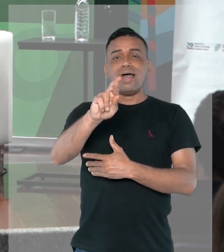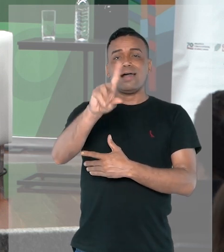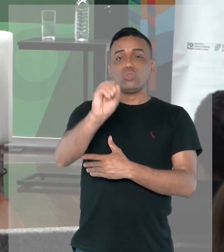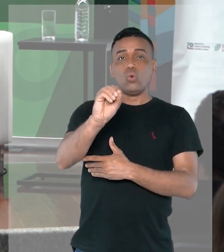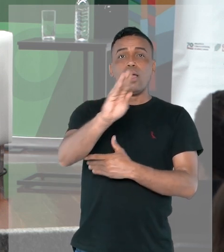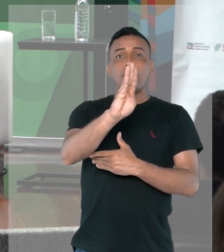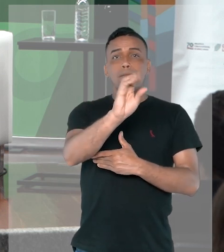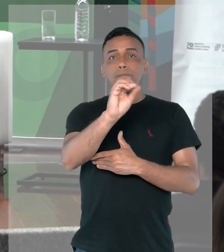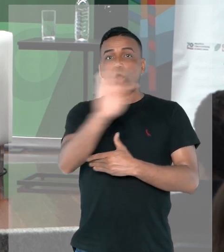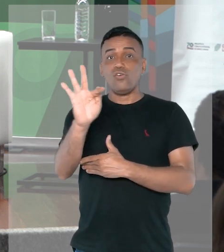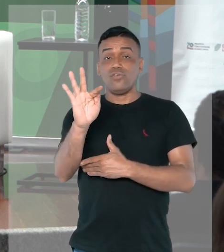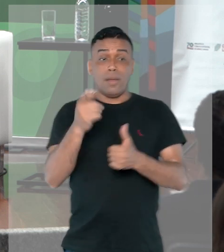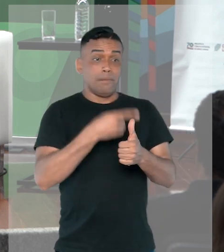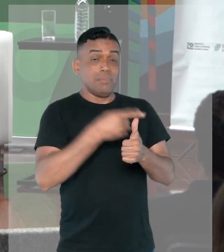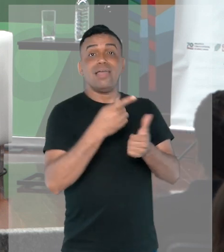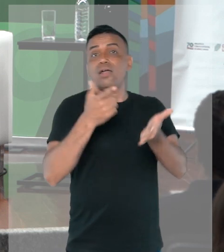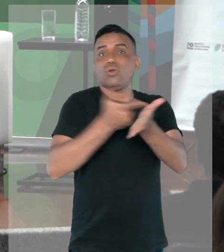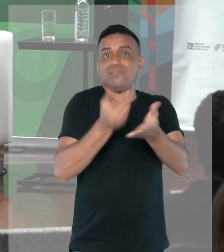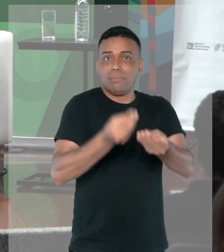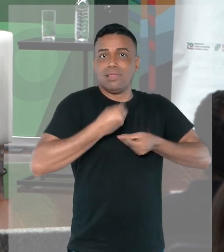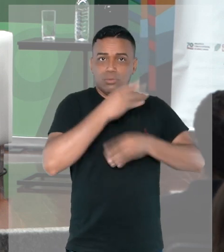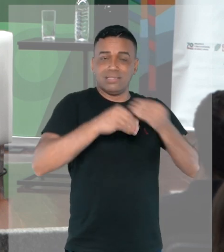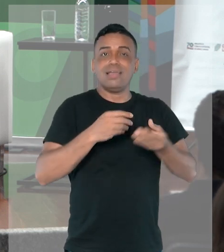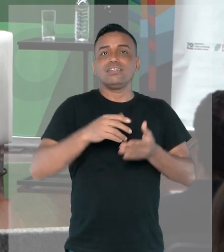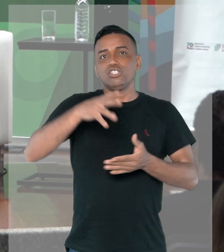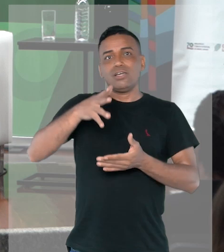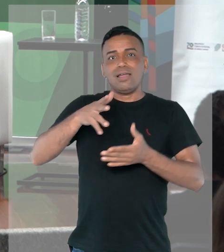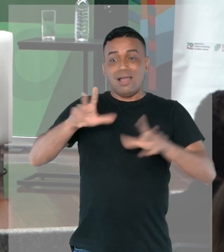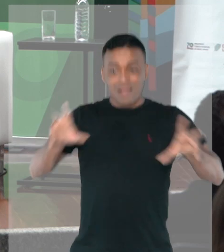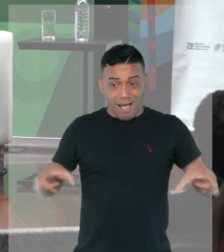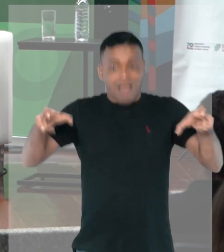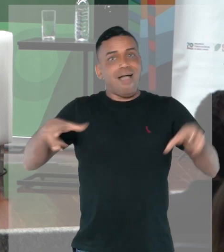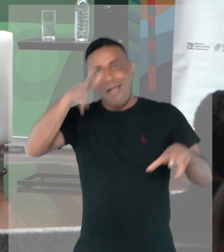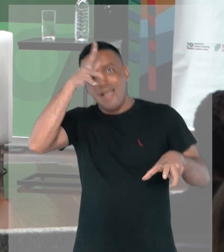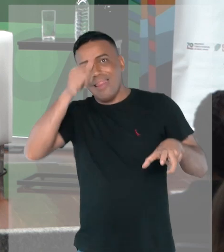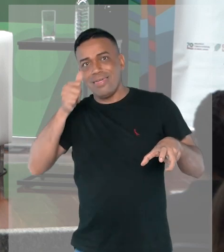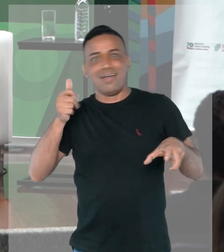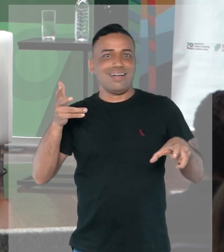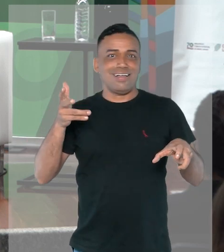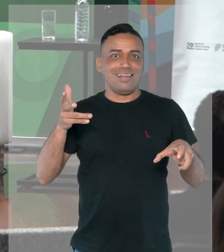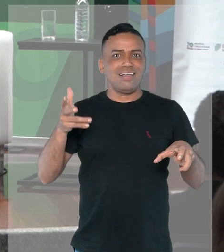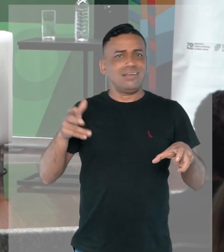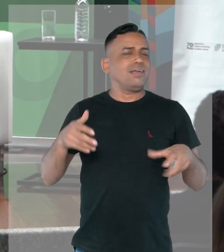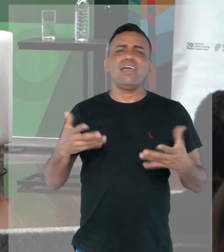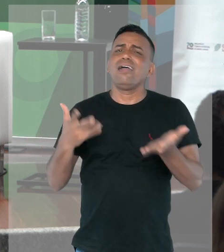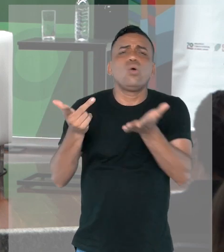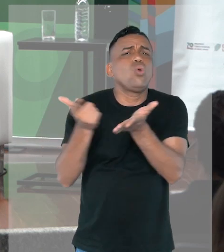o primeiro livro que ela me deu dele é aquele da Águia e da Galinha. Não é uma maravilha? Vocês já leram? Vocês precisam ler, isso é uma